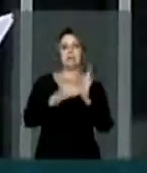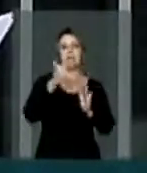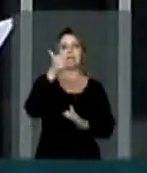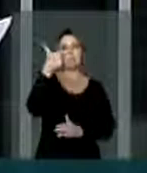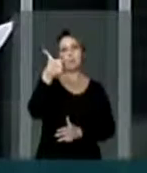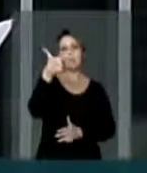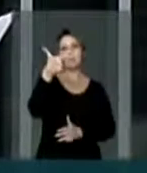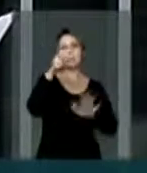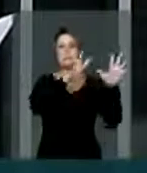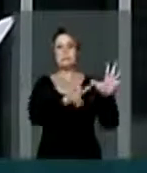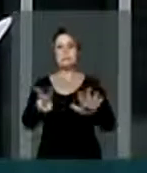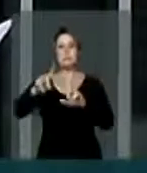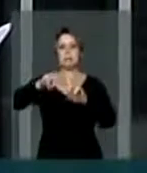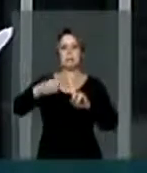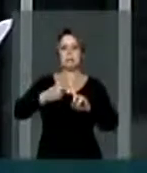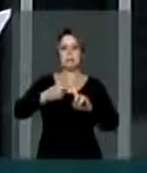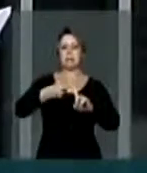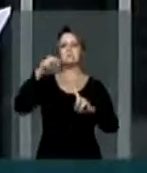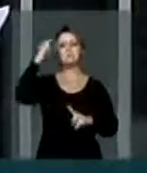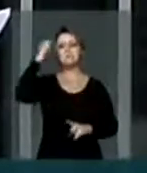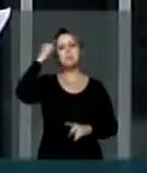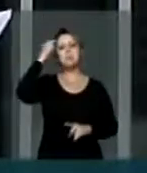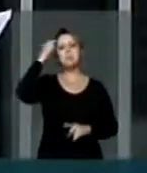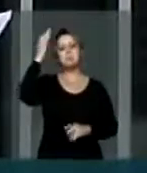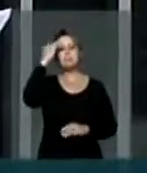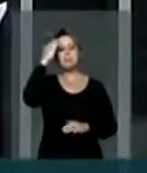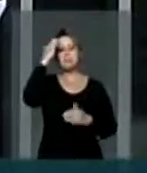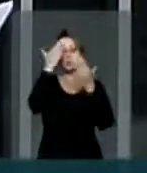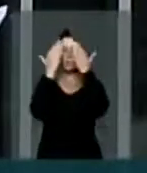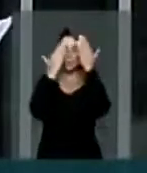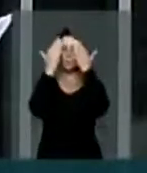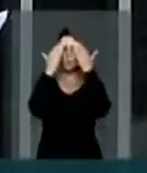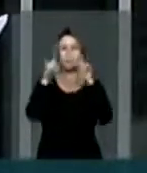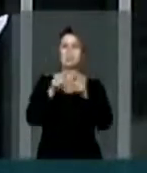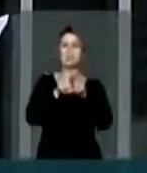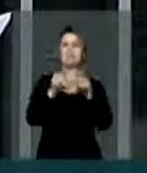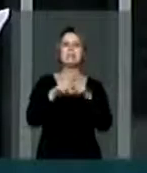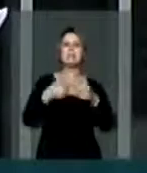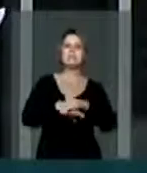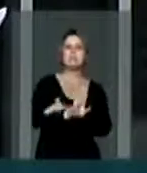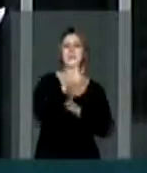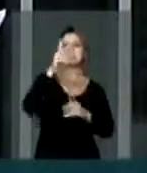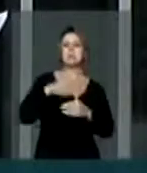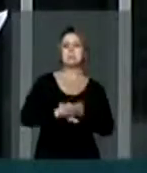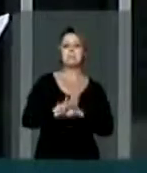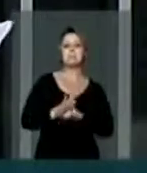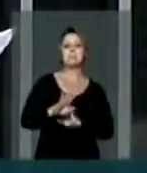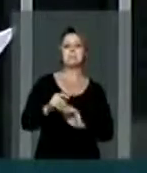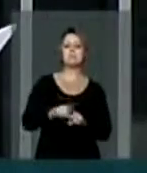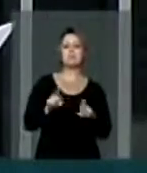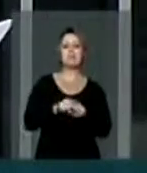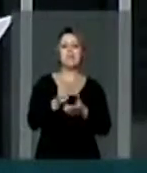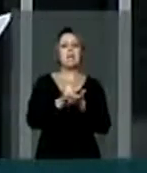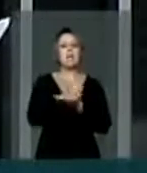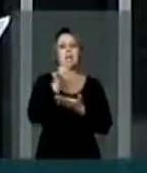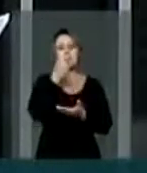por entender que os estados psicológicos mórbidos, como o vício por entorpecentes, verificados por um médico, poderiam